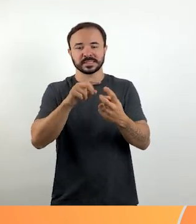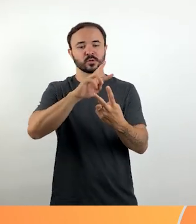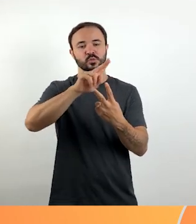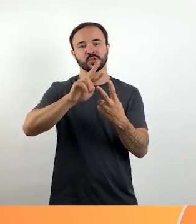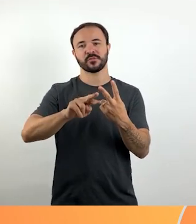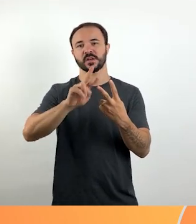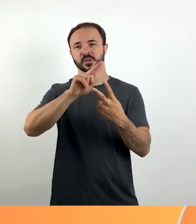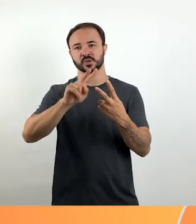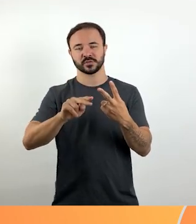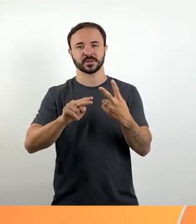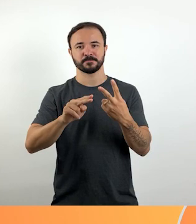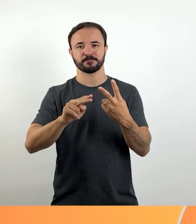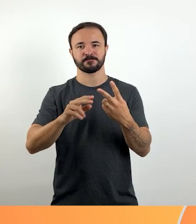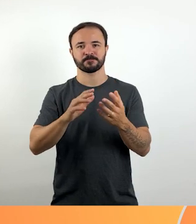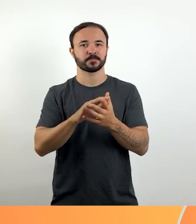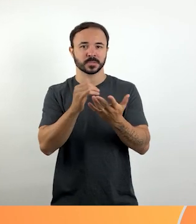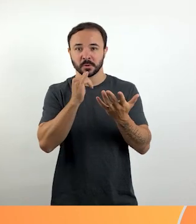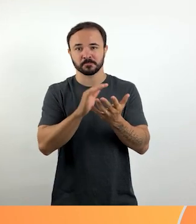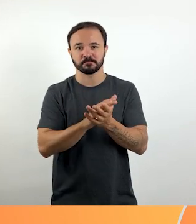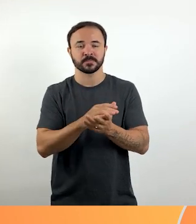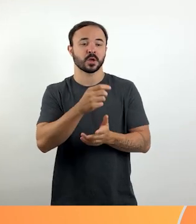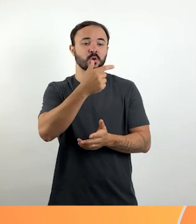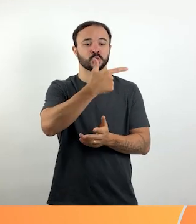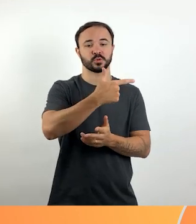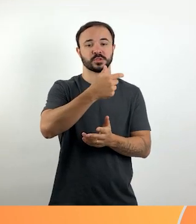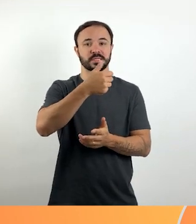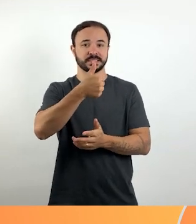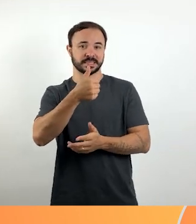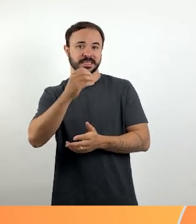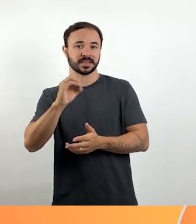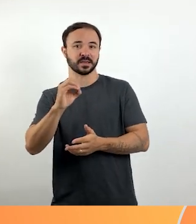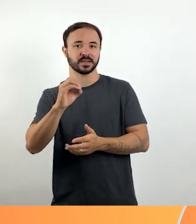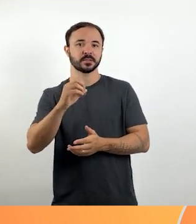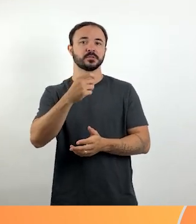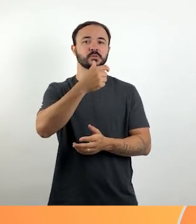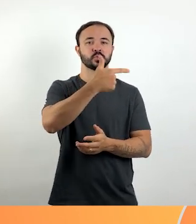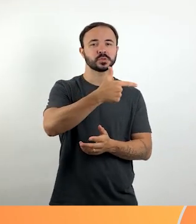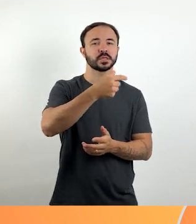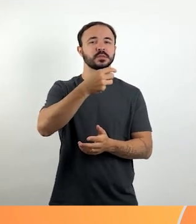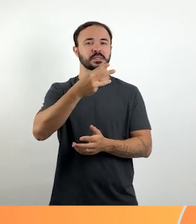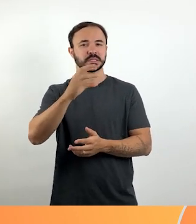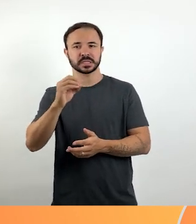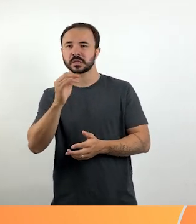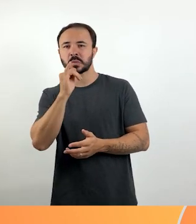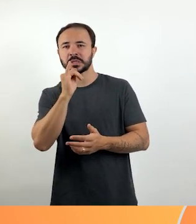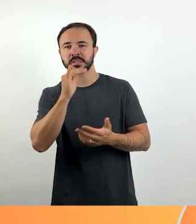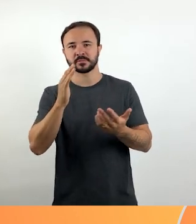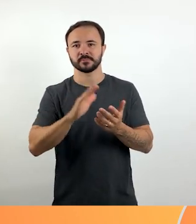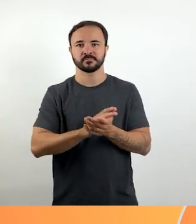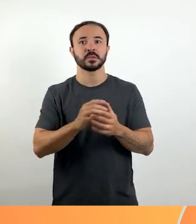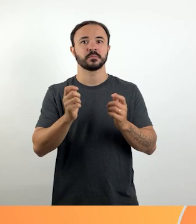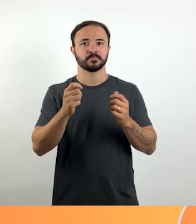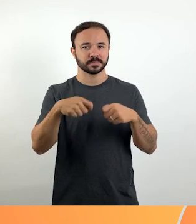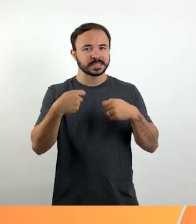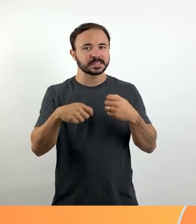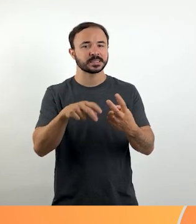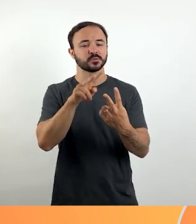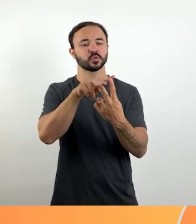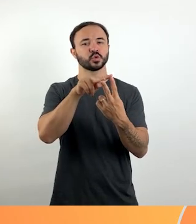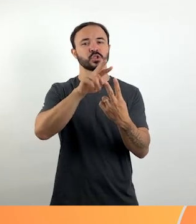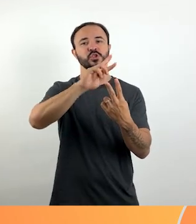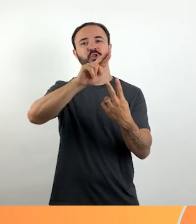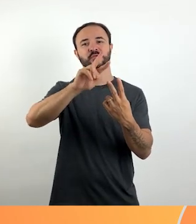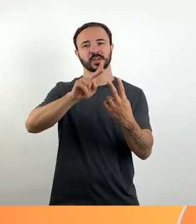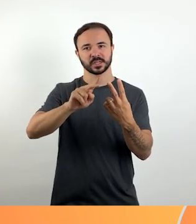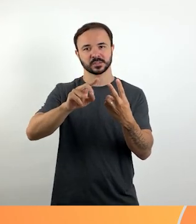140, 210, 230, nesse sentido. Então, basta a gente agora tentar organizar o pensamento para formar